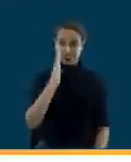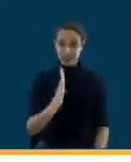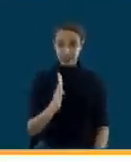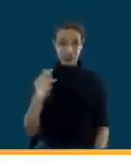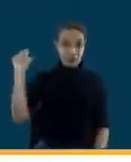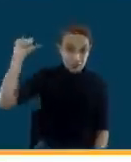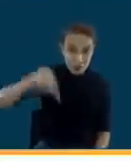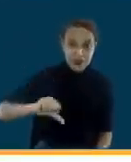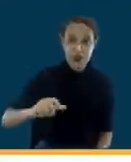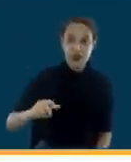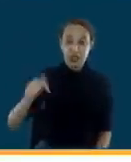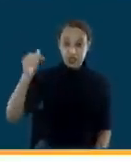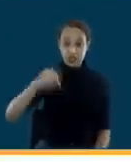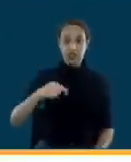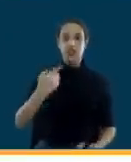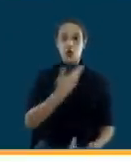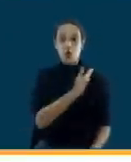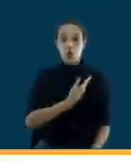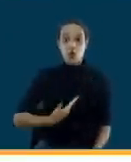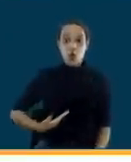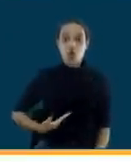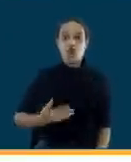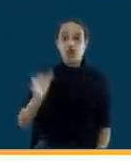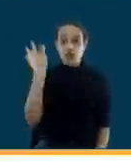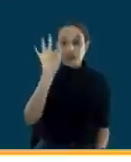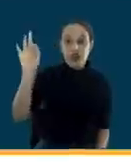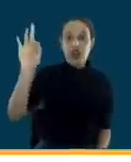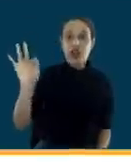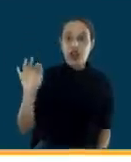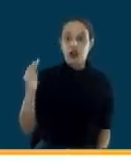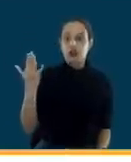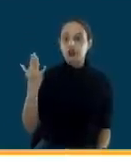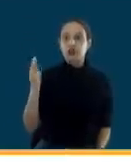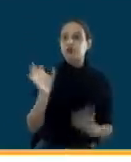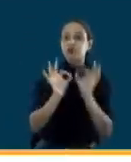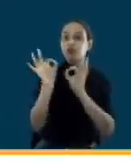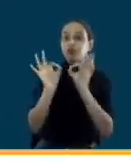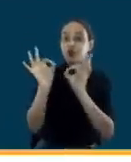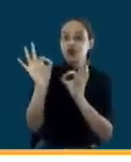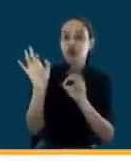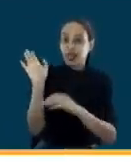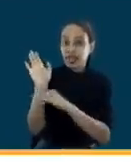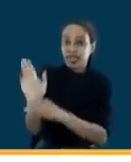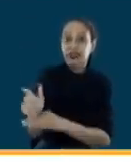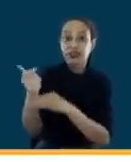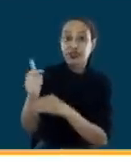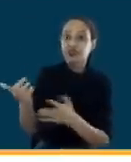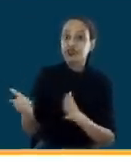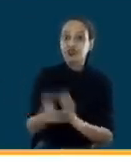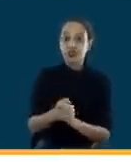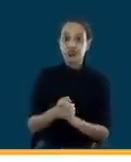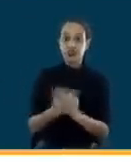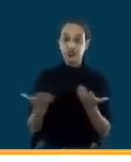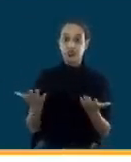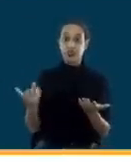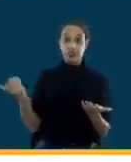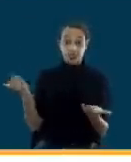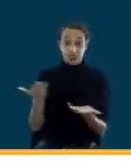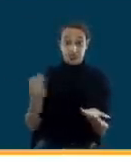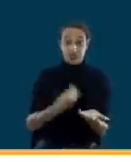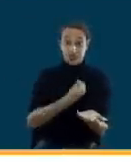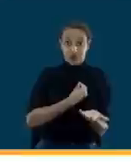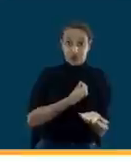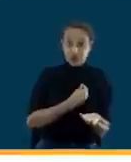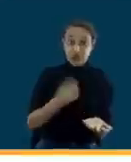só essa é uma engrenagem muito poderosa para a geração de emprego e renda, e para o PIB do país, mas também para a